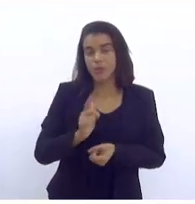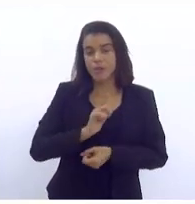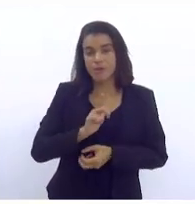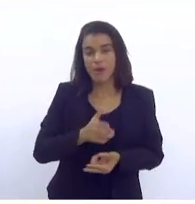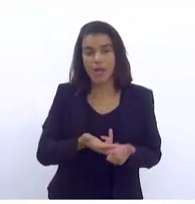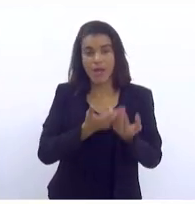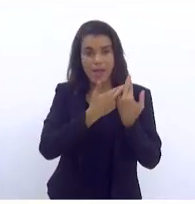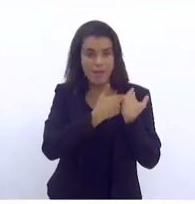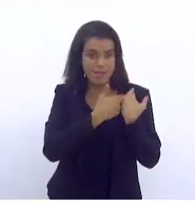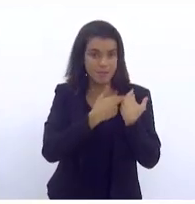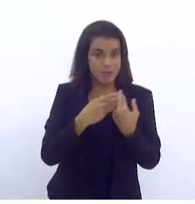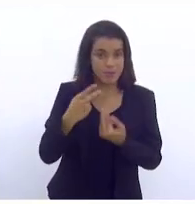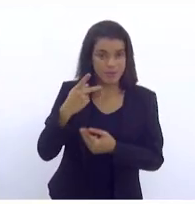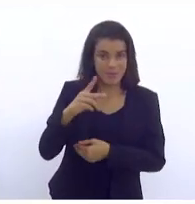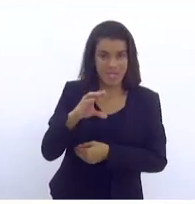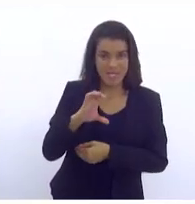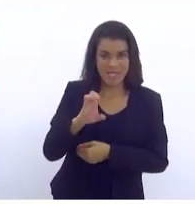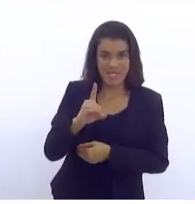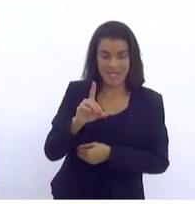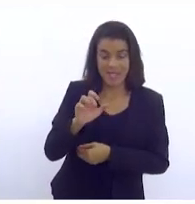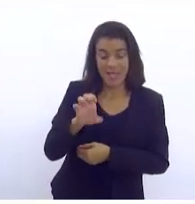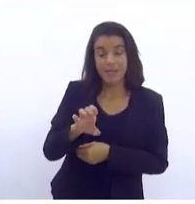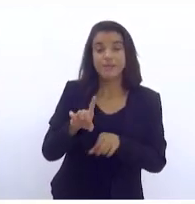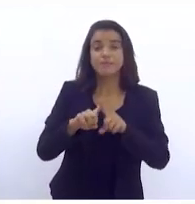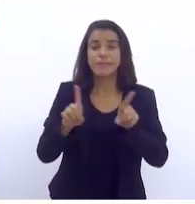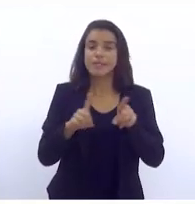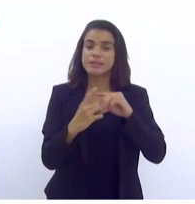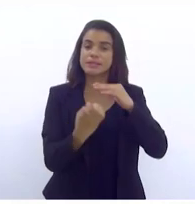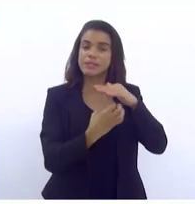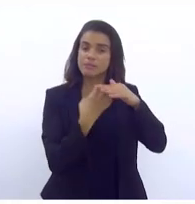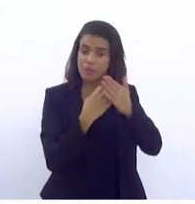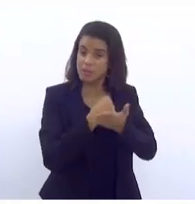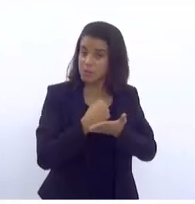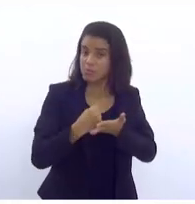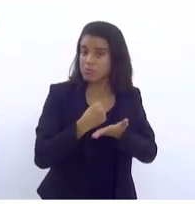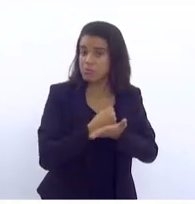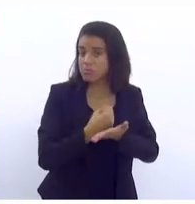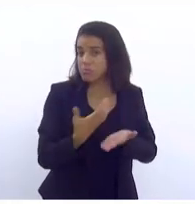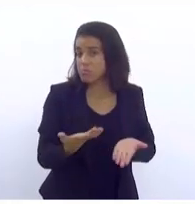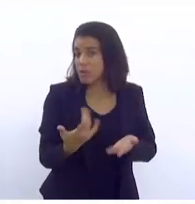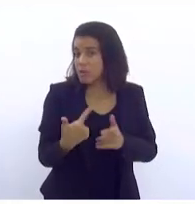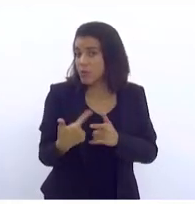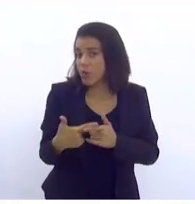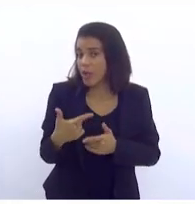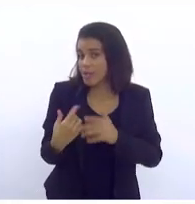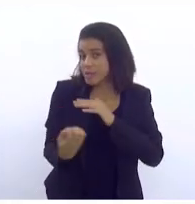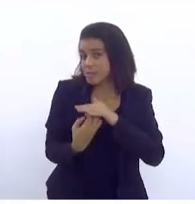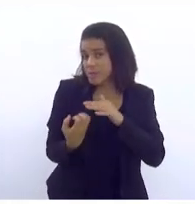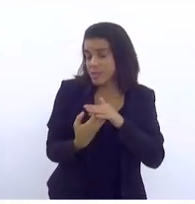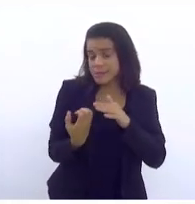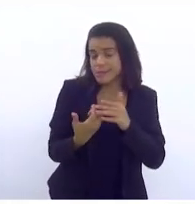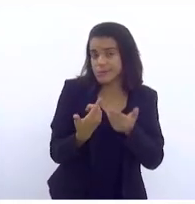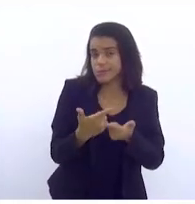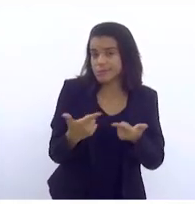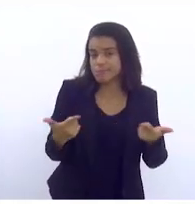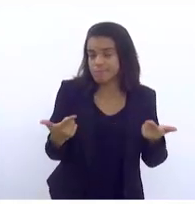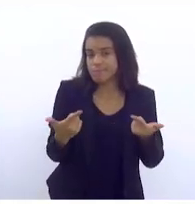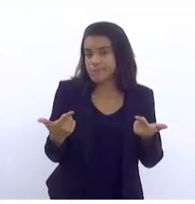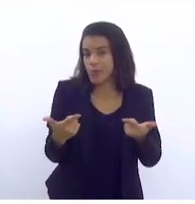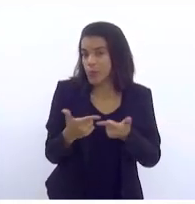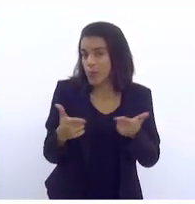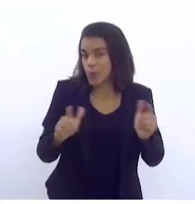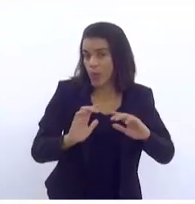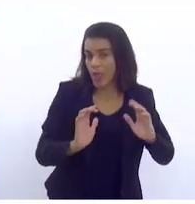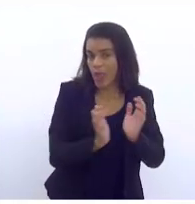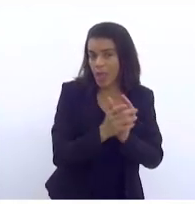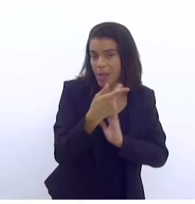responsabilidade dela mas as próprias empresas contratam né porque elas não têm elas não têm ela equipe